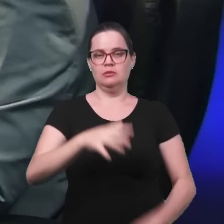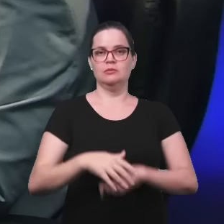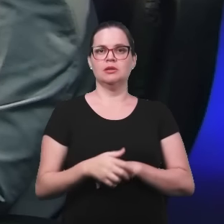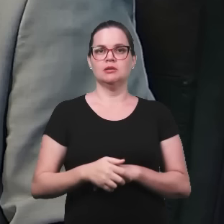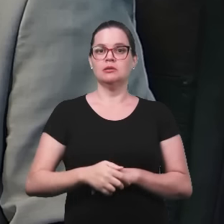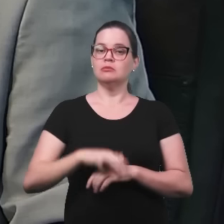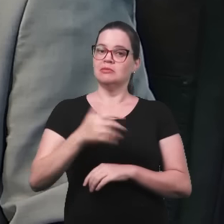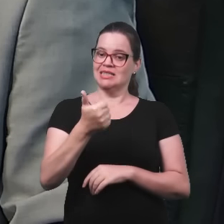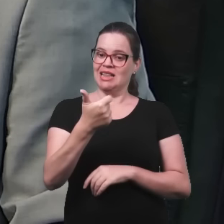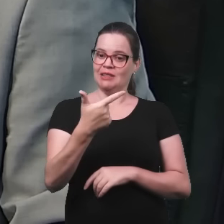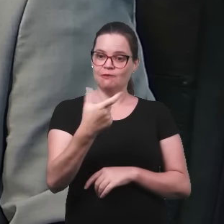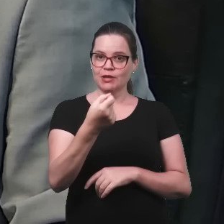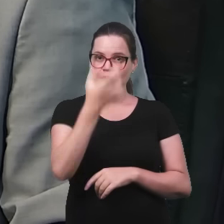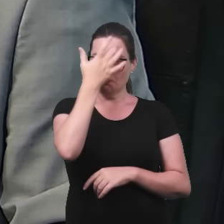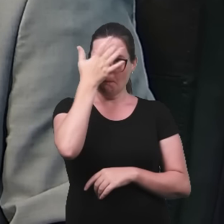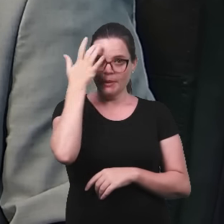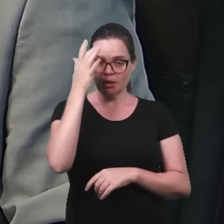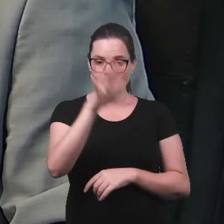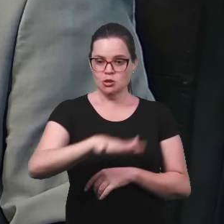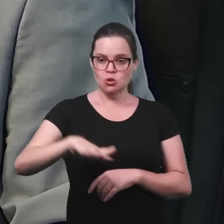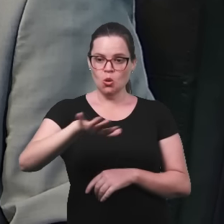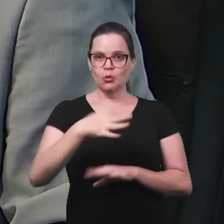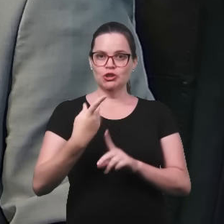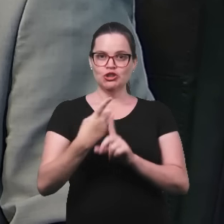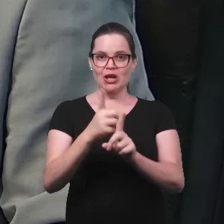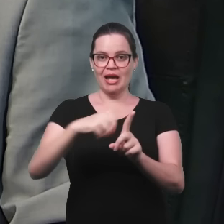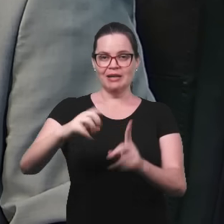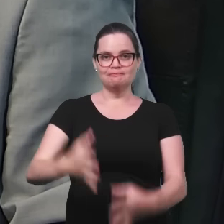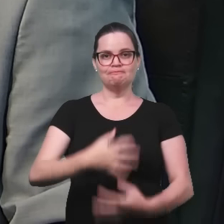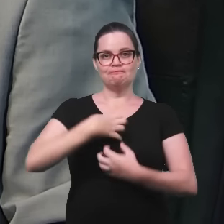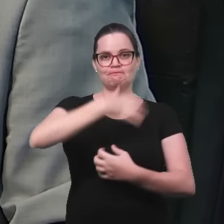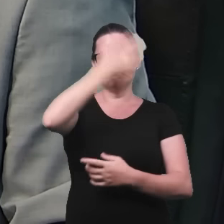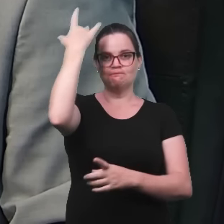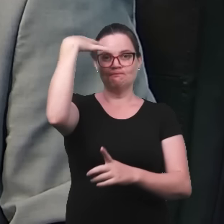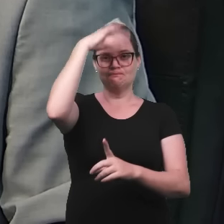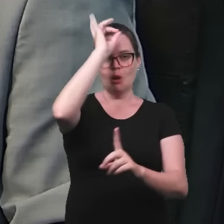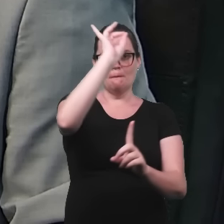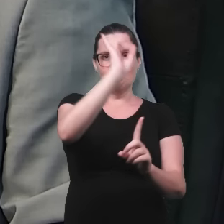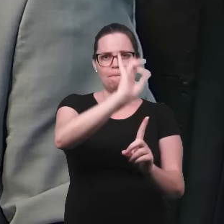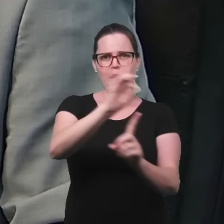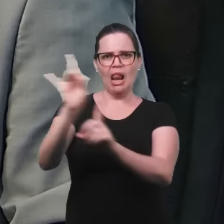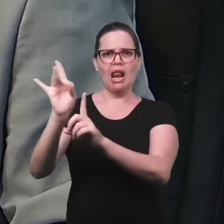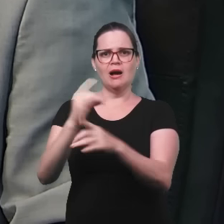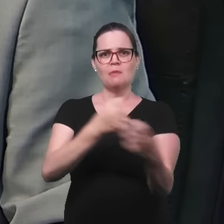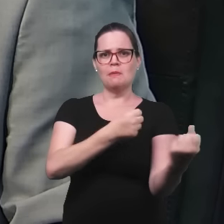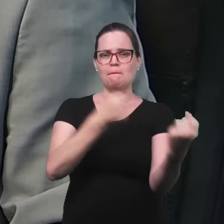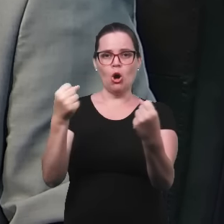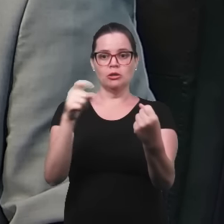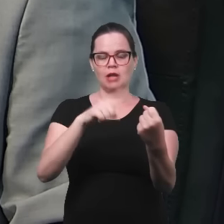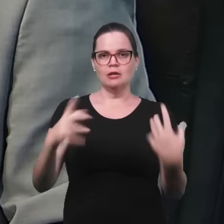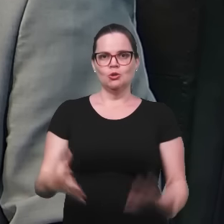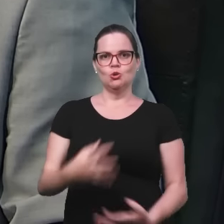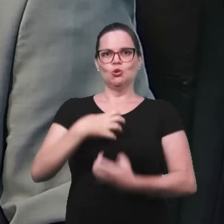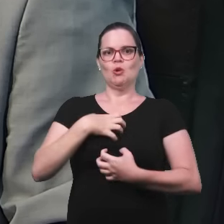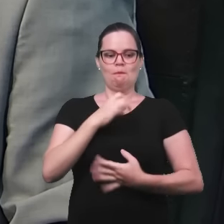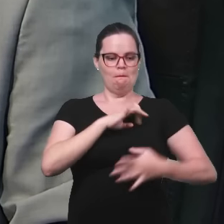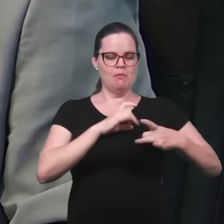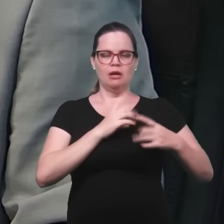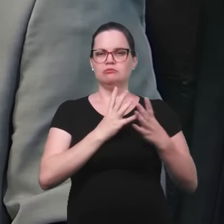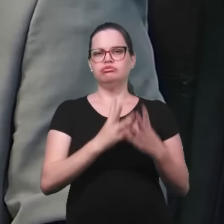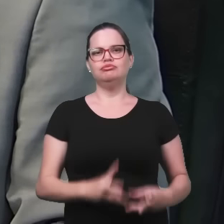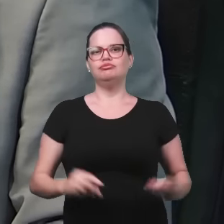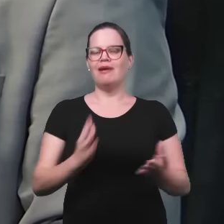esses 120 discípulos foram batizados com o Espírito Santo, é poder para testemunhar. Olha, perderam o medo, perderam